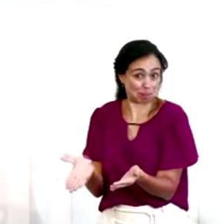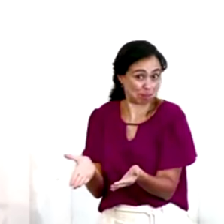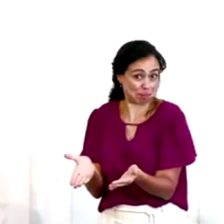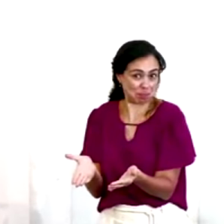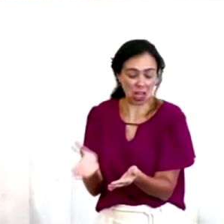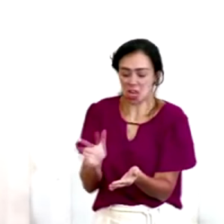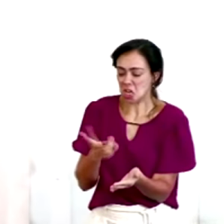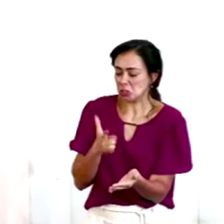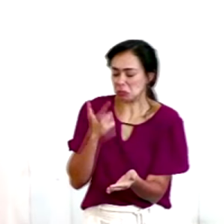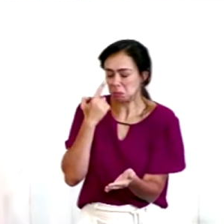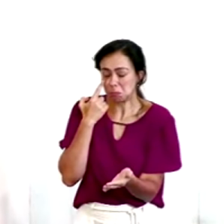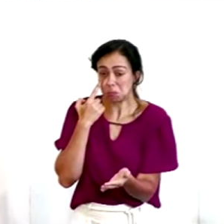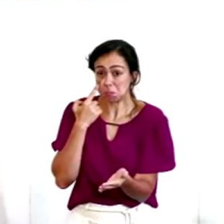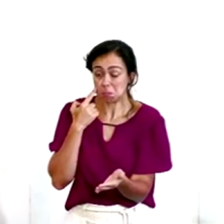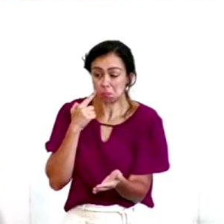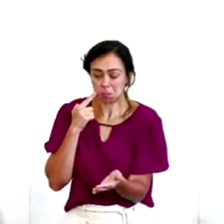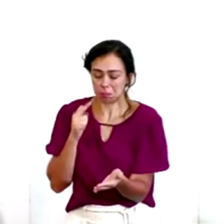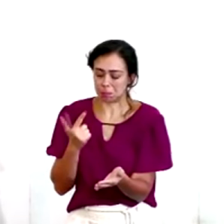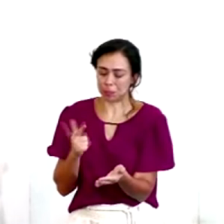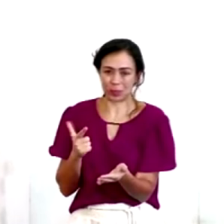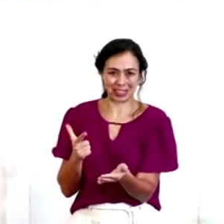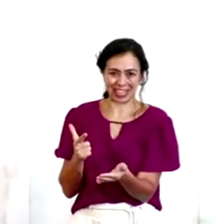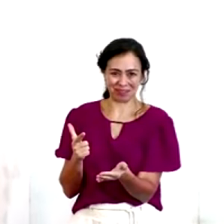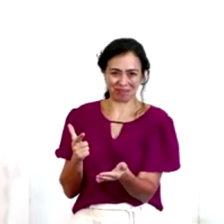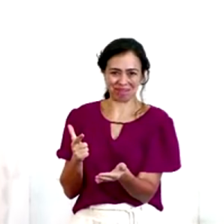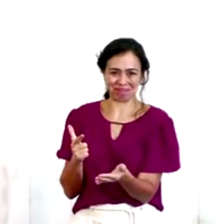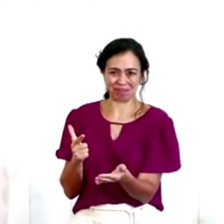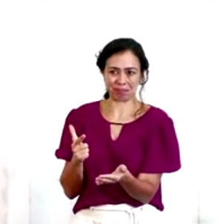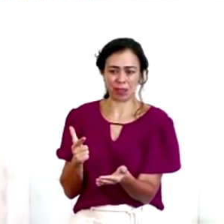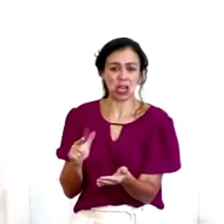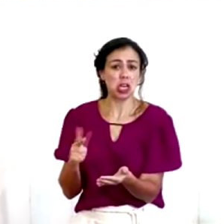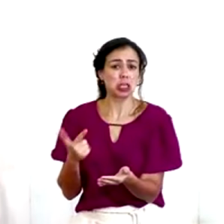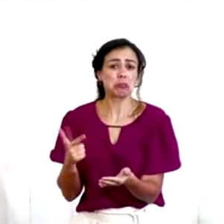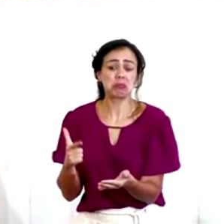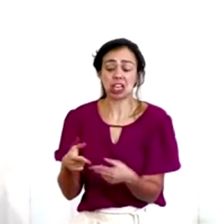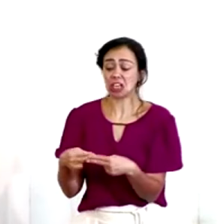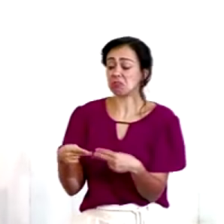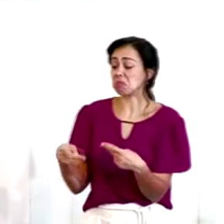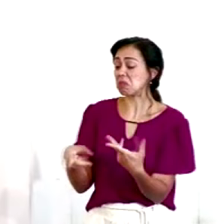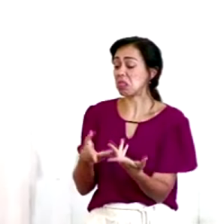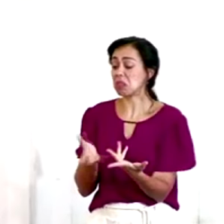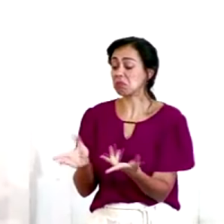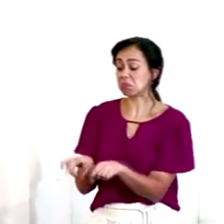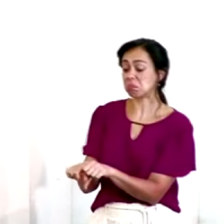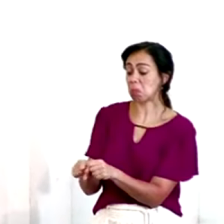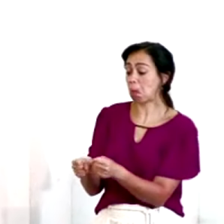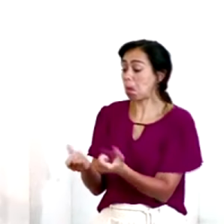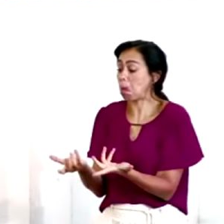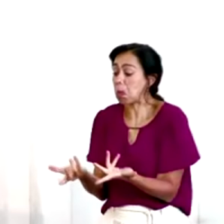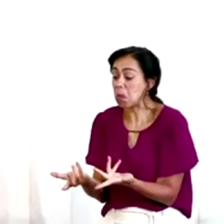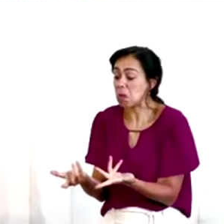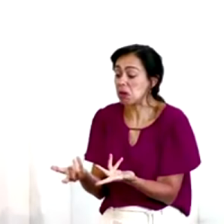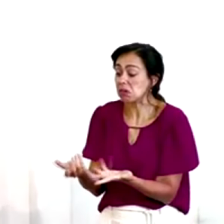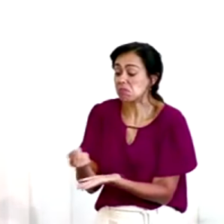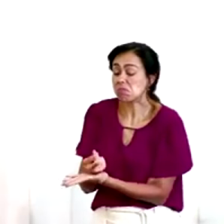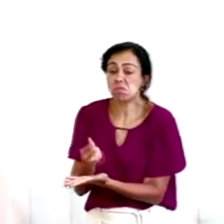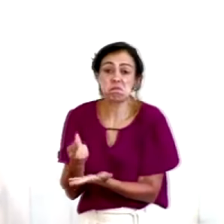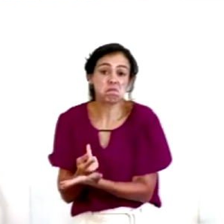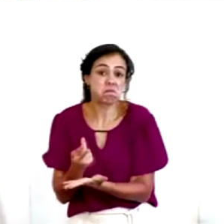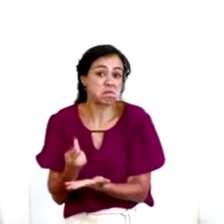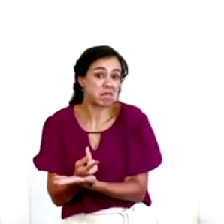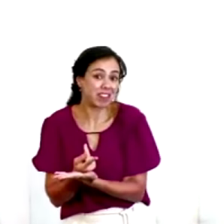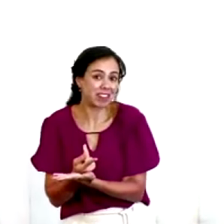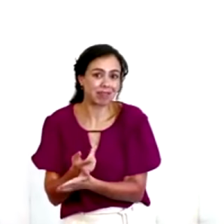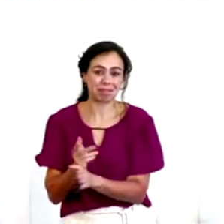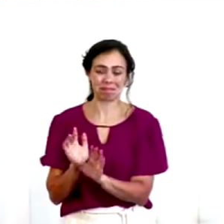haverá mais lágrimas, não haverão mais coisas quebradas ou coisas do tipo, mas